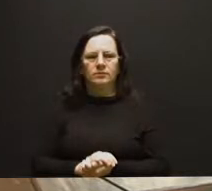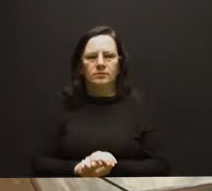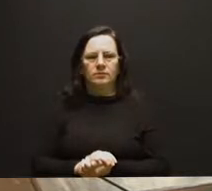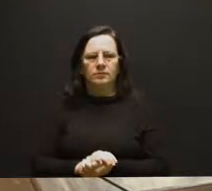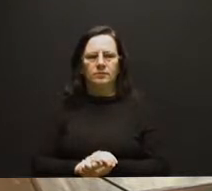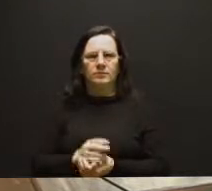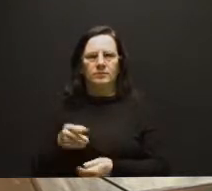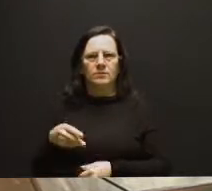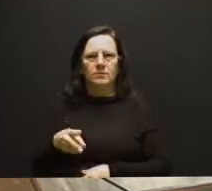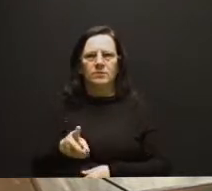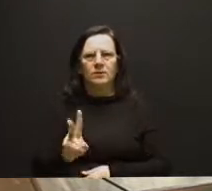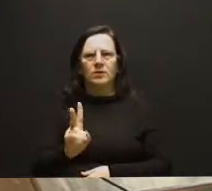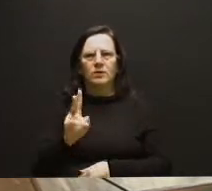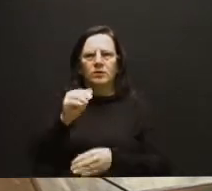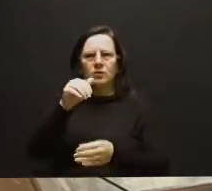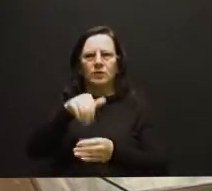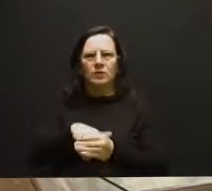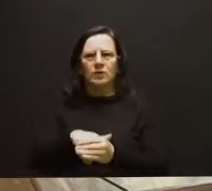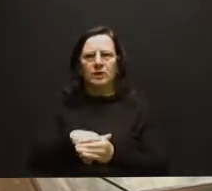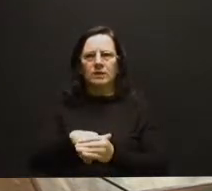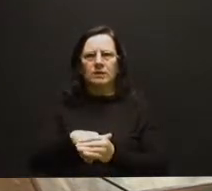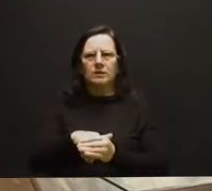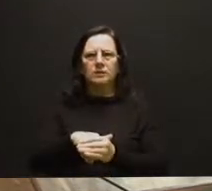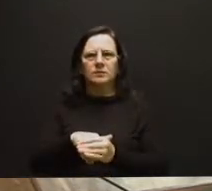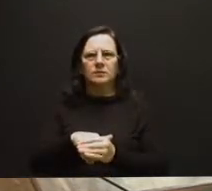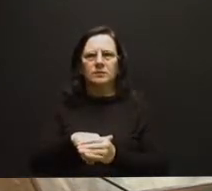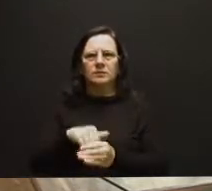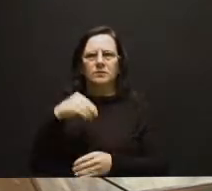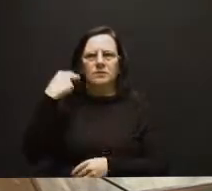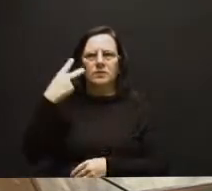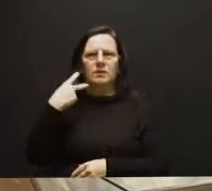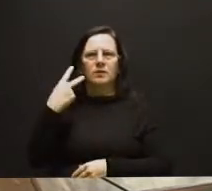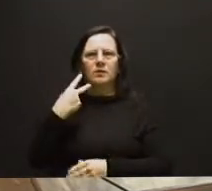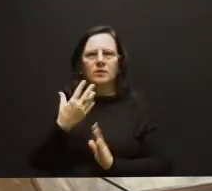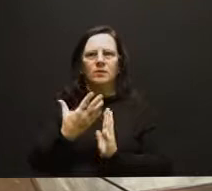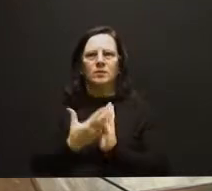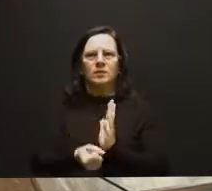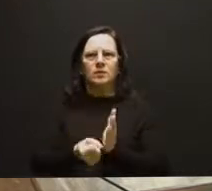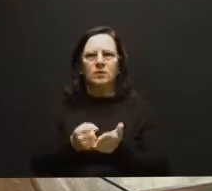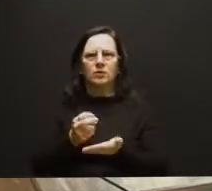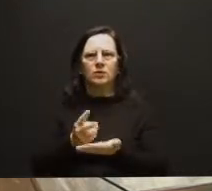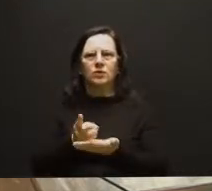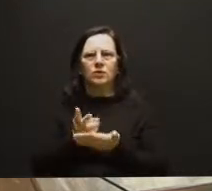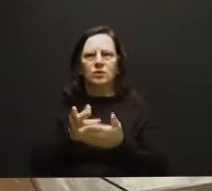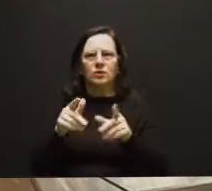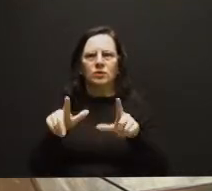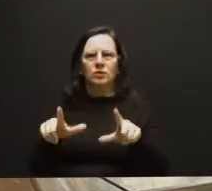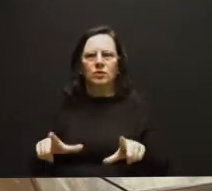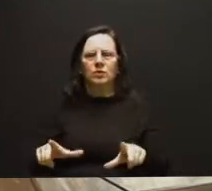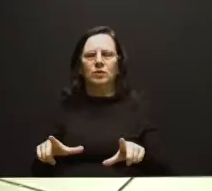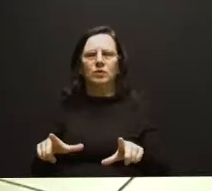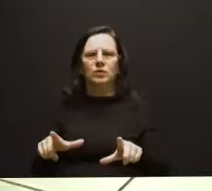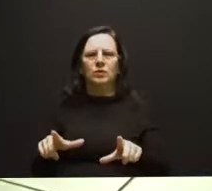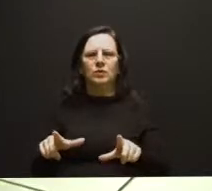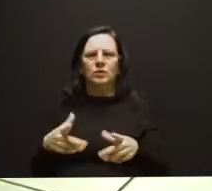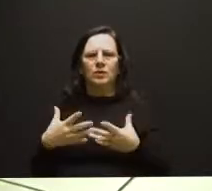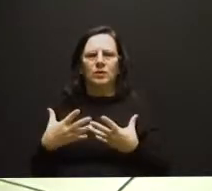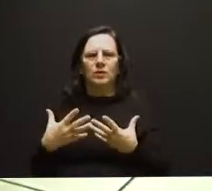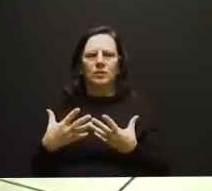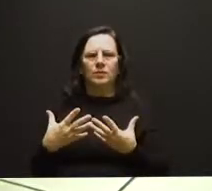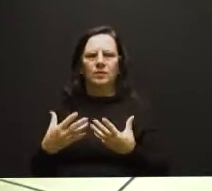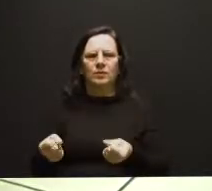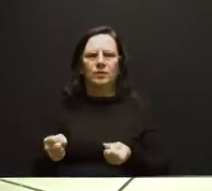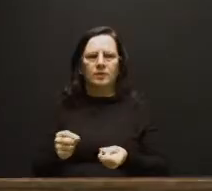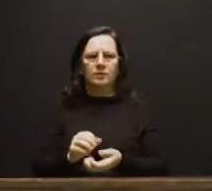continua em votação os vereadores que forem pela aprovação permaneçam como se encontram